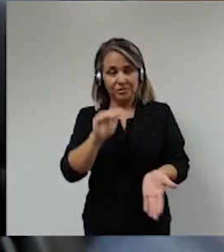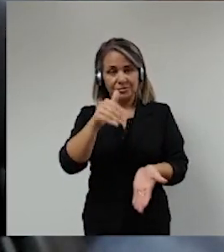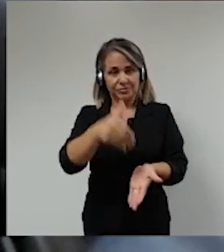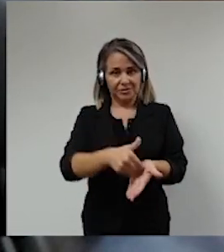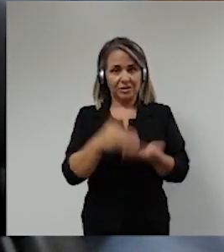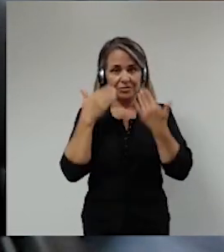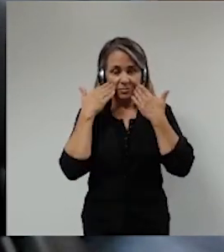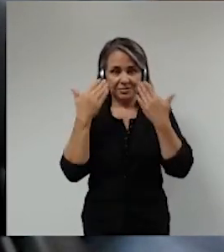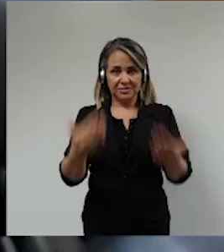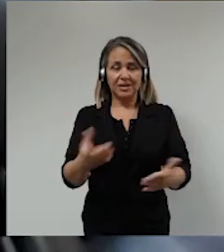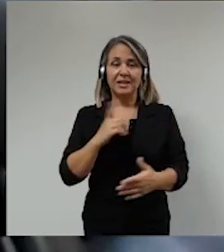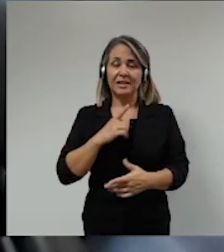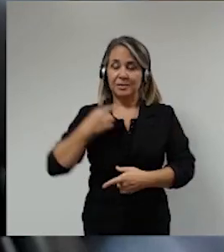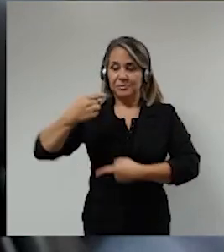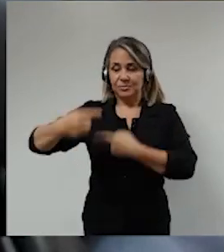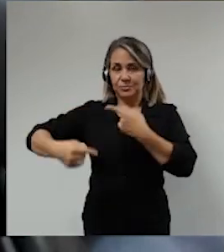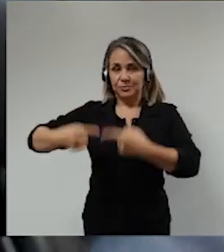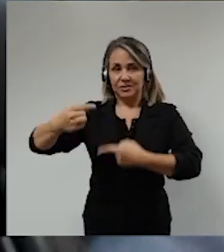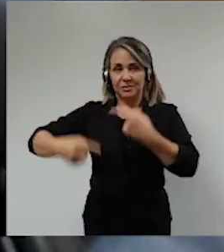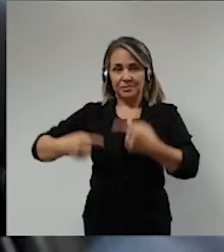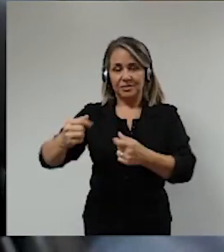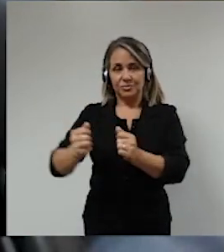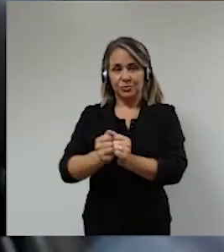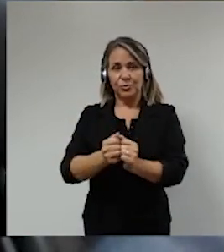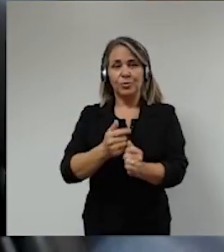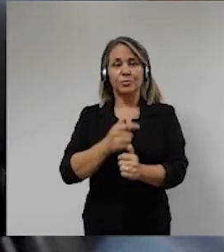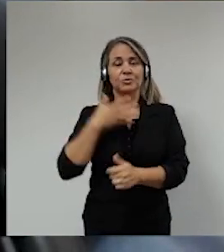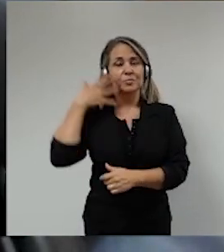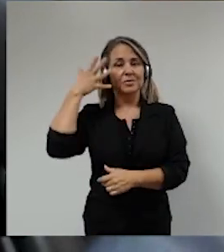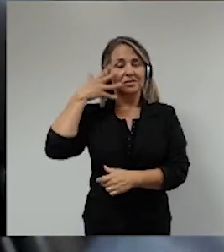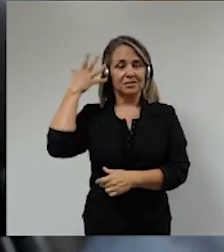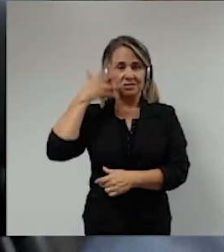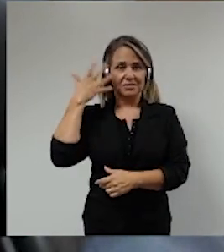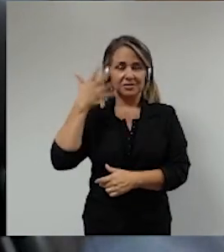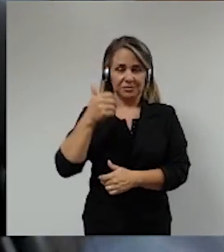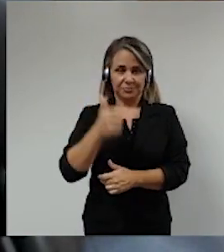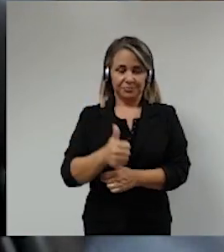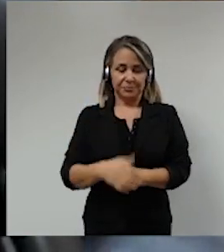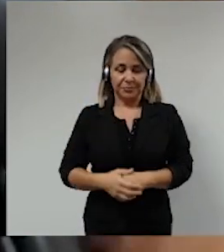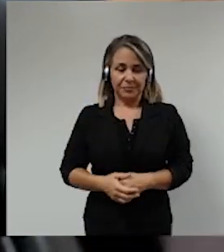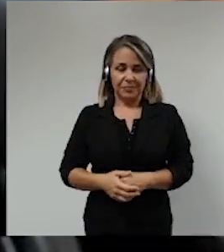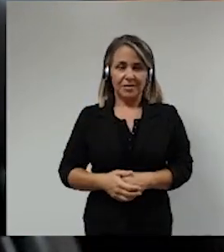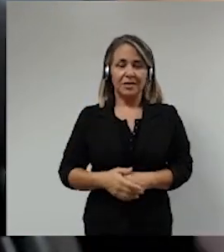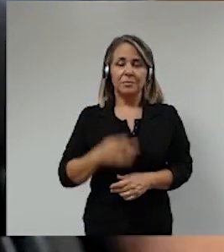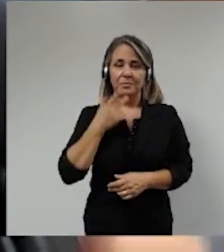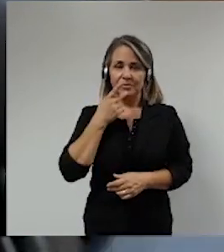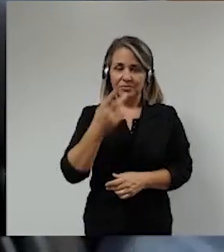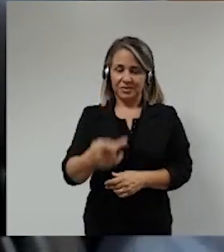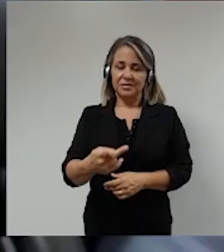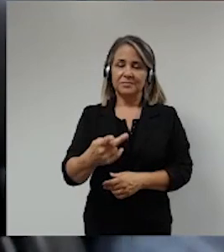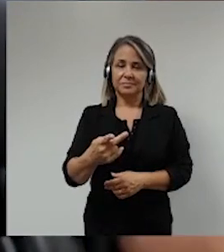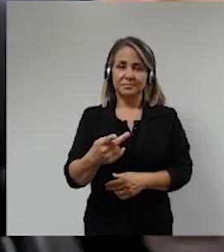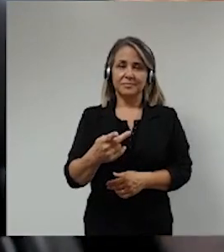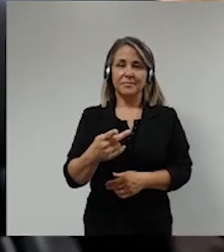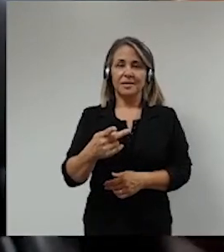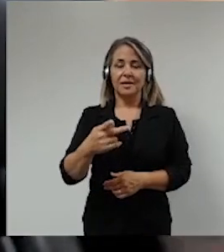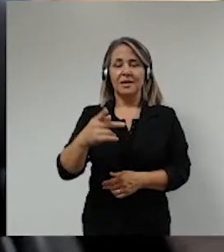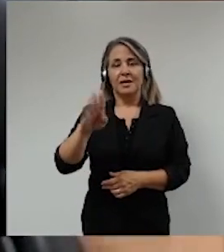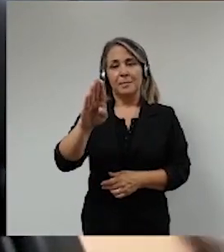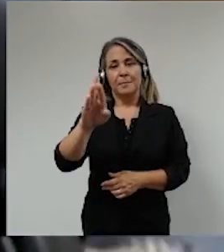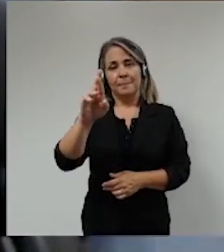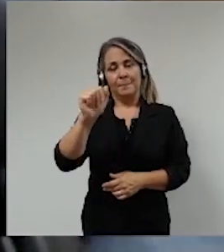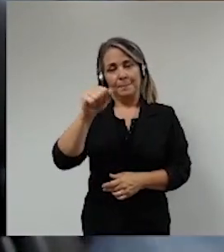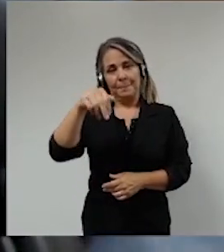nossa apresentação nós teremos um debate com os nossos palestrantes. Por favor, doutora Branca, a palavra é